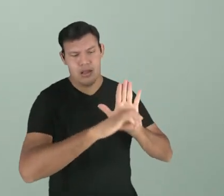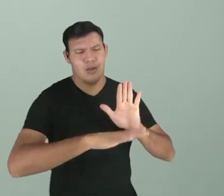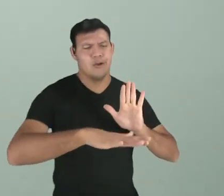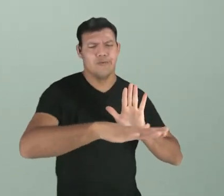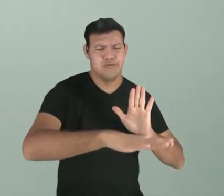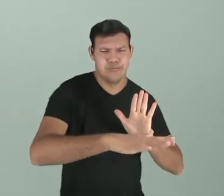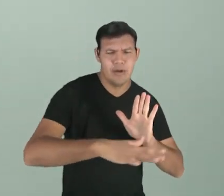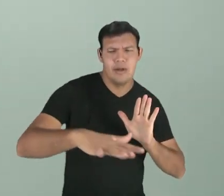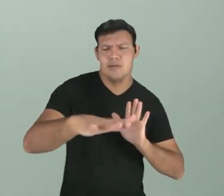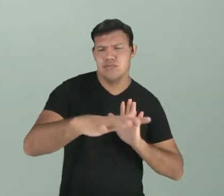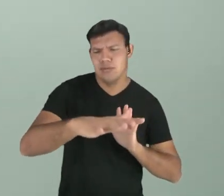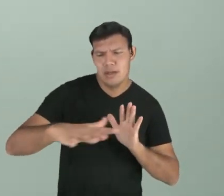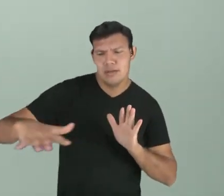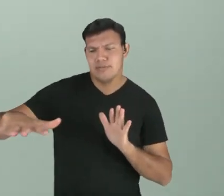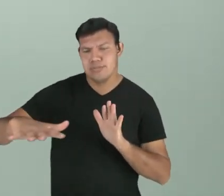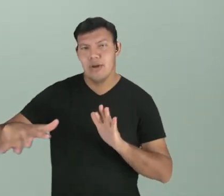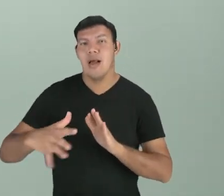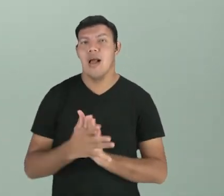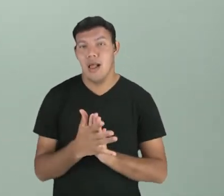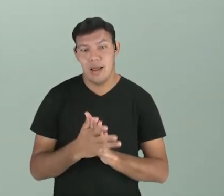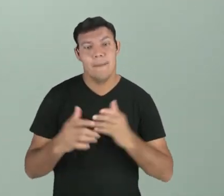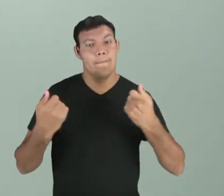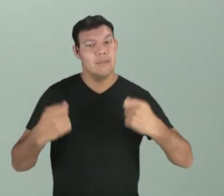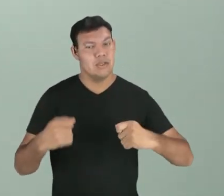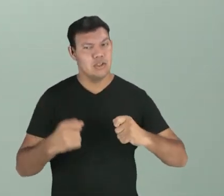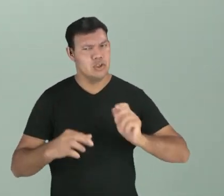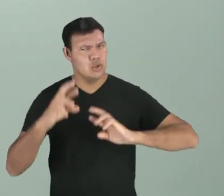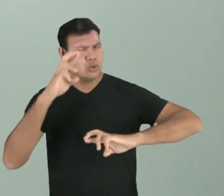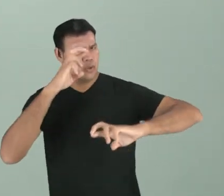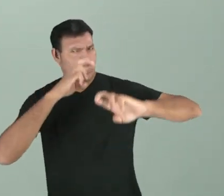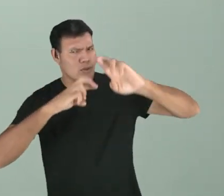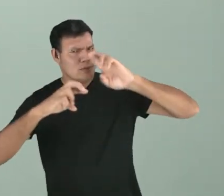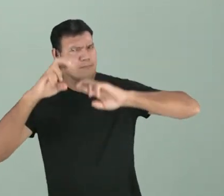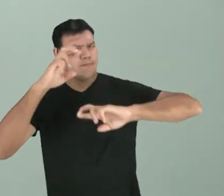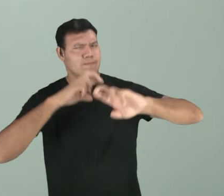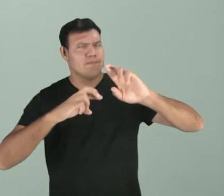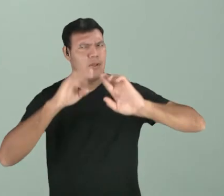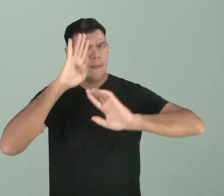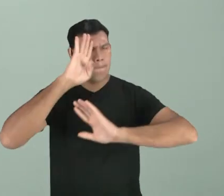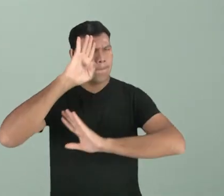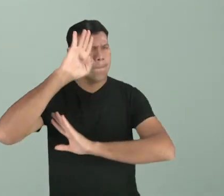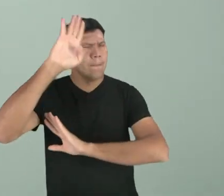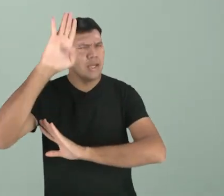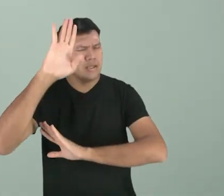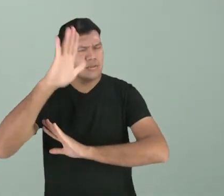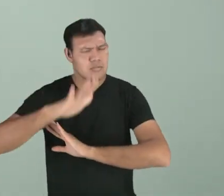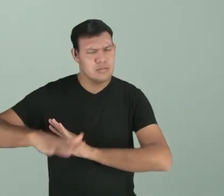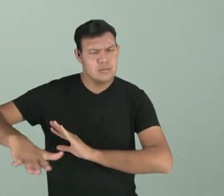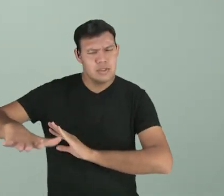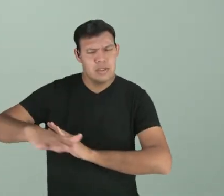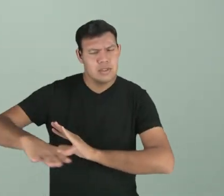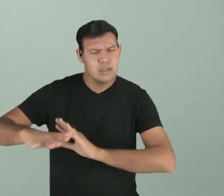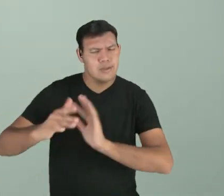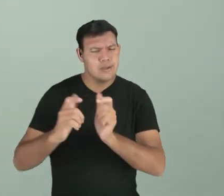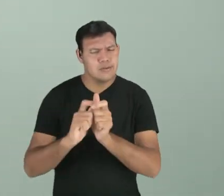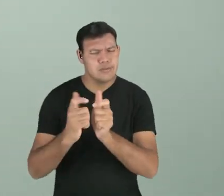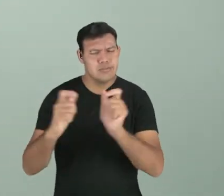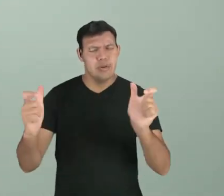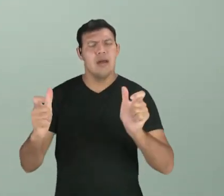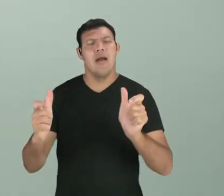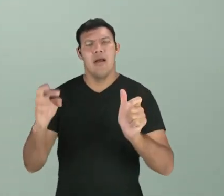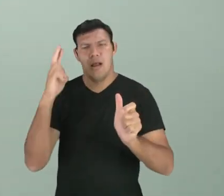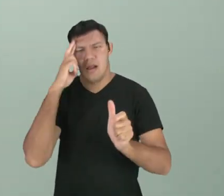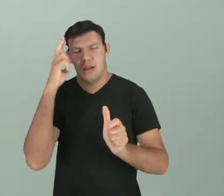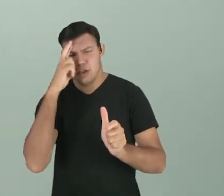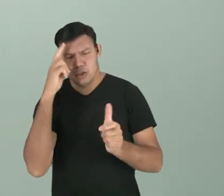diferentes porém é necessário que você Observe Qual é o ambiente predominante Qual é o espaço onde a maior parte da